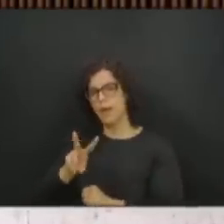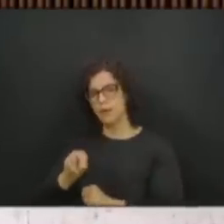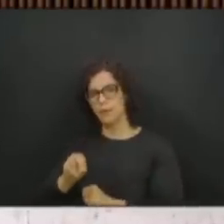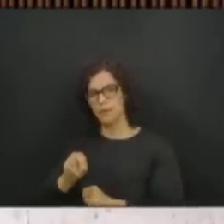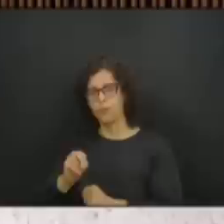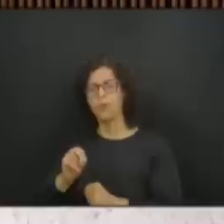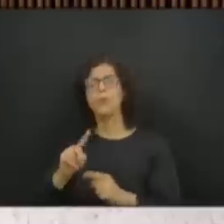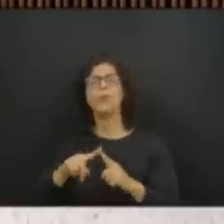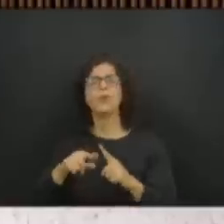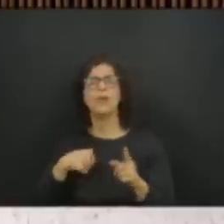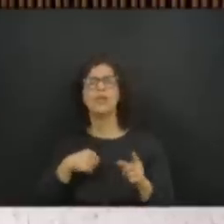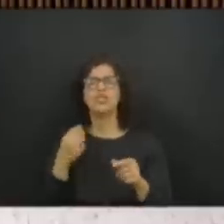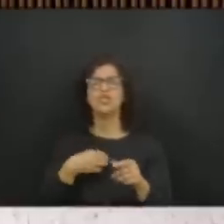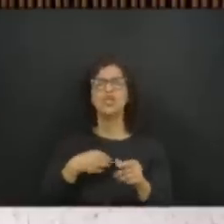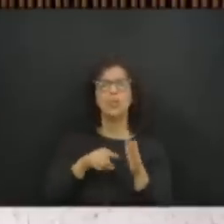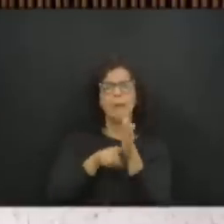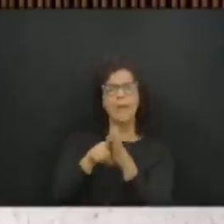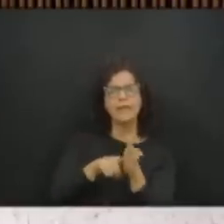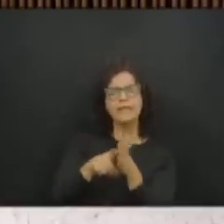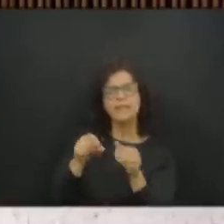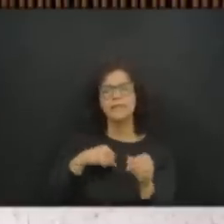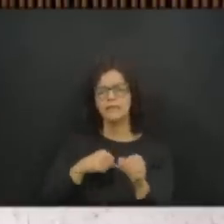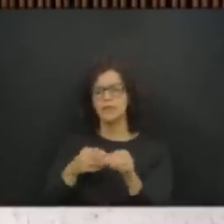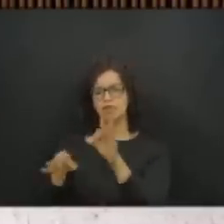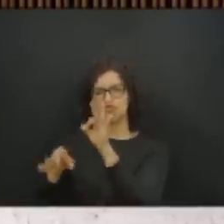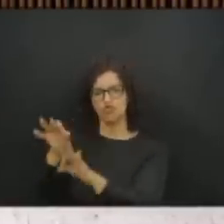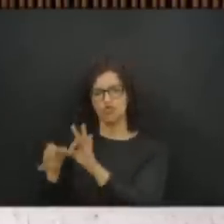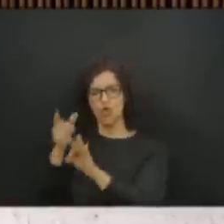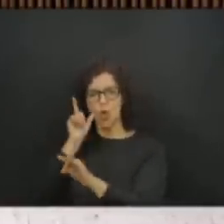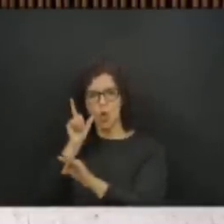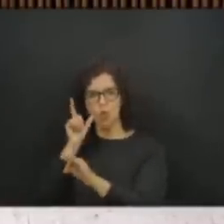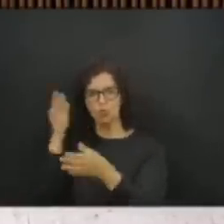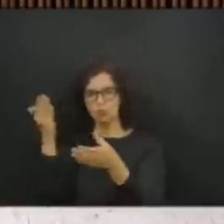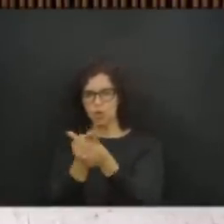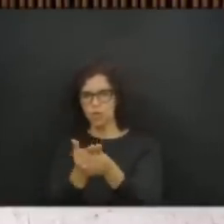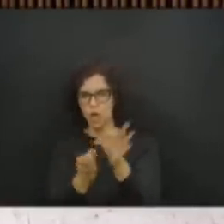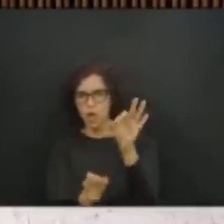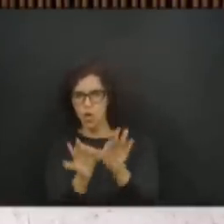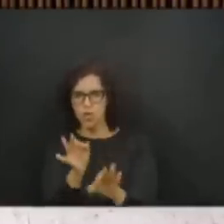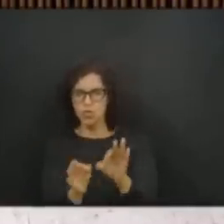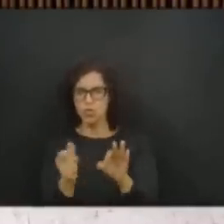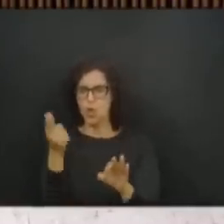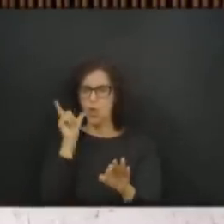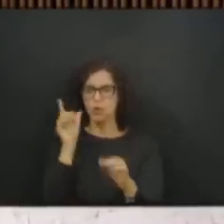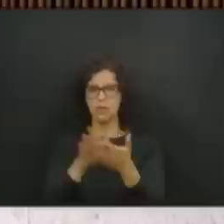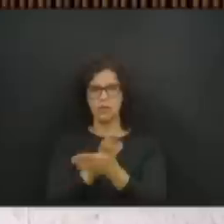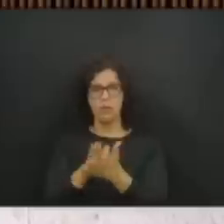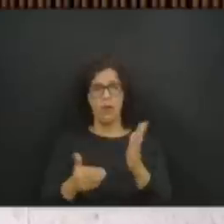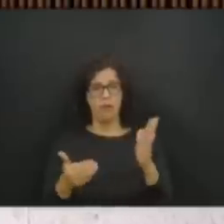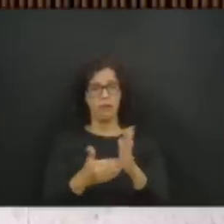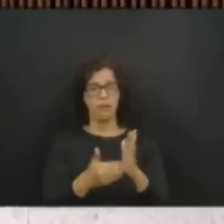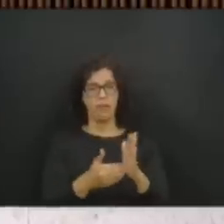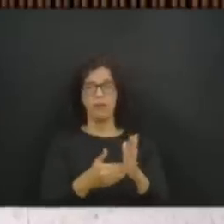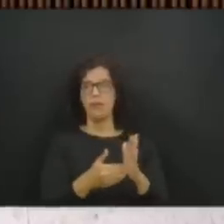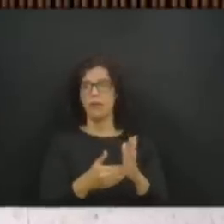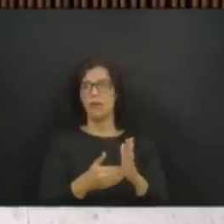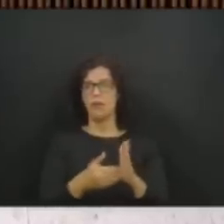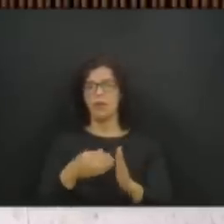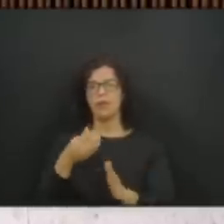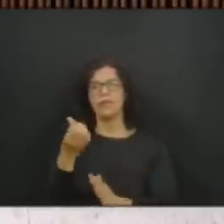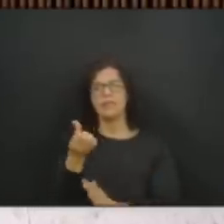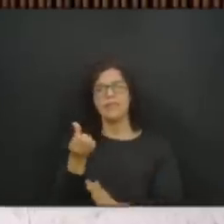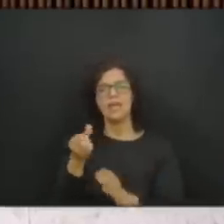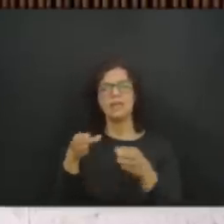como foi feita a consulta era para ser julgado ontem e não foi a sessão foi até 21 horas aqui na